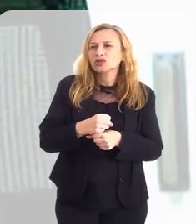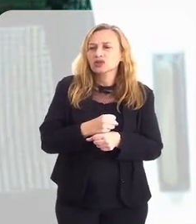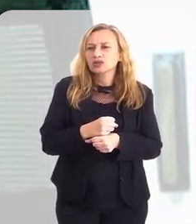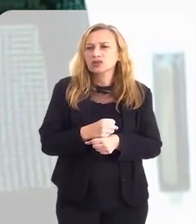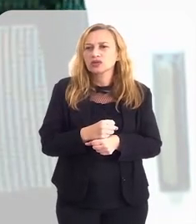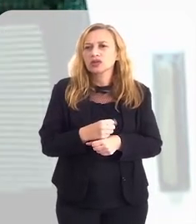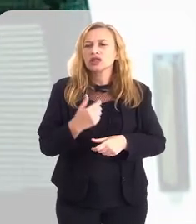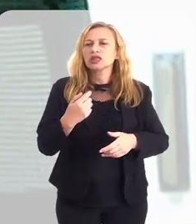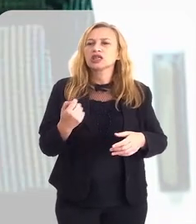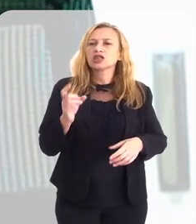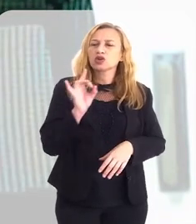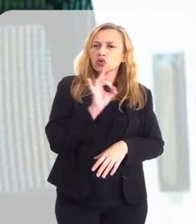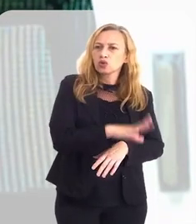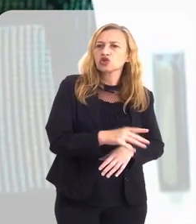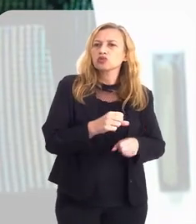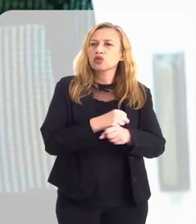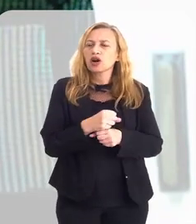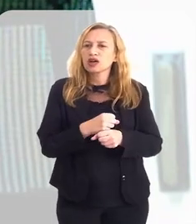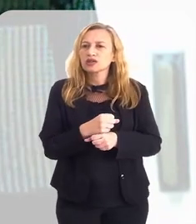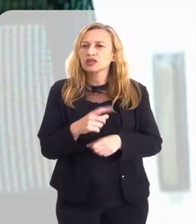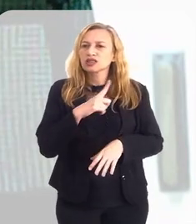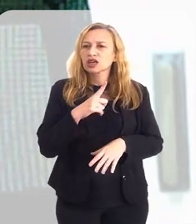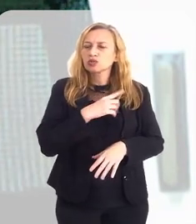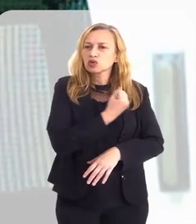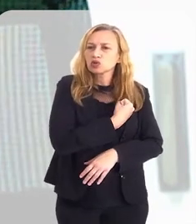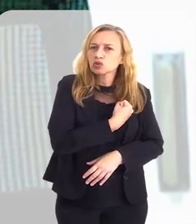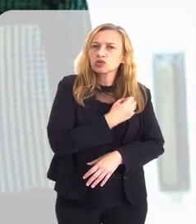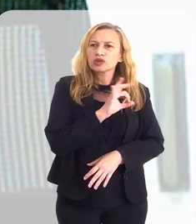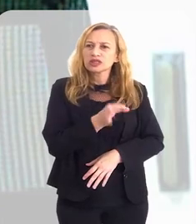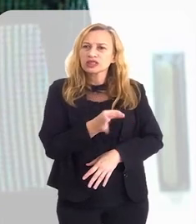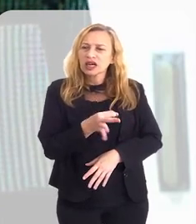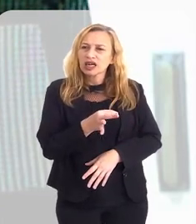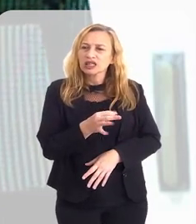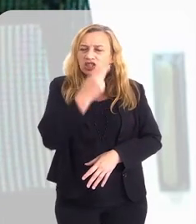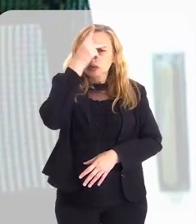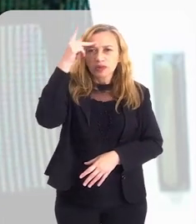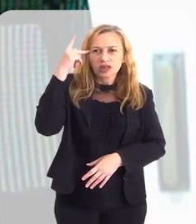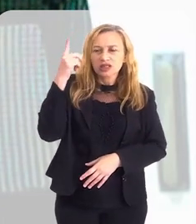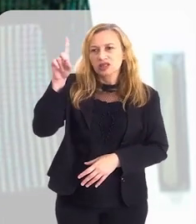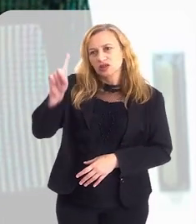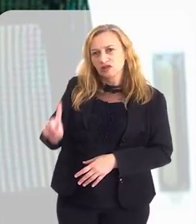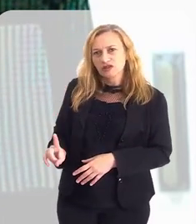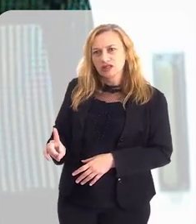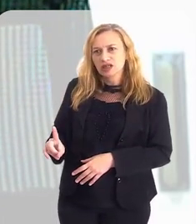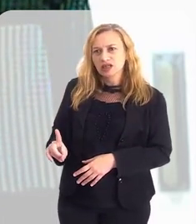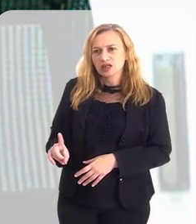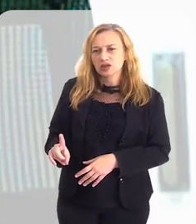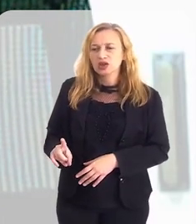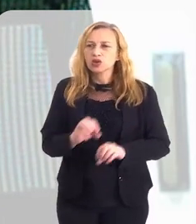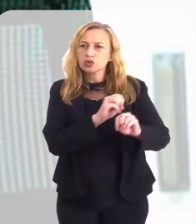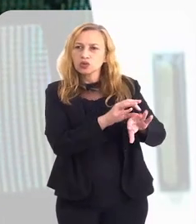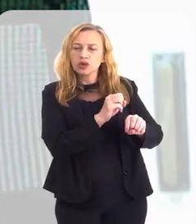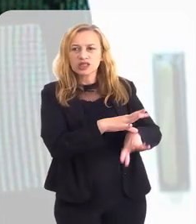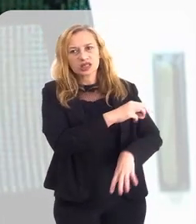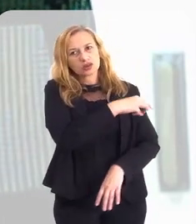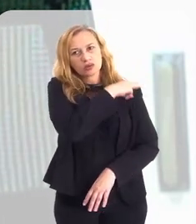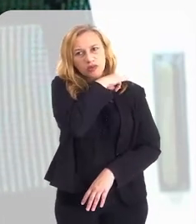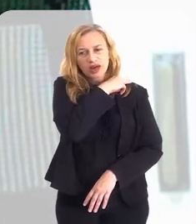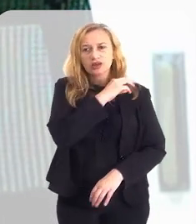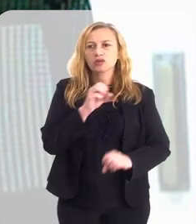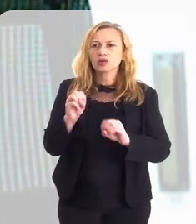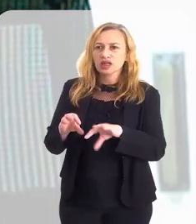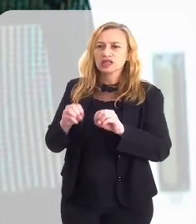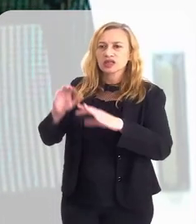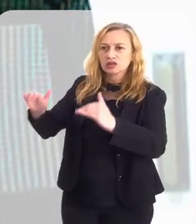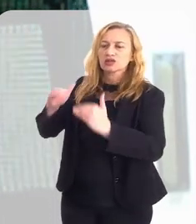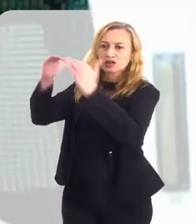né, precisamente nessa última década, é que nós temos um número considerável de pessoas com deficiências no ensino médio e no